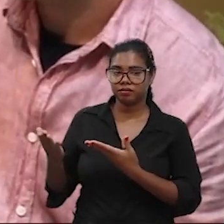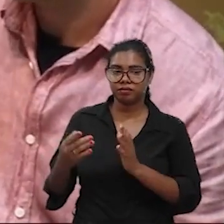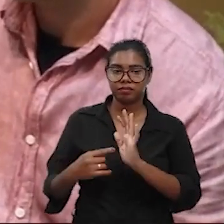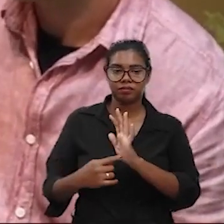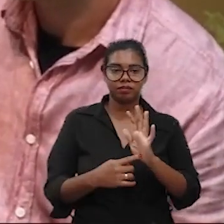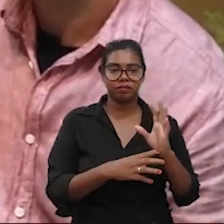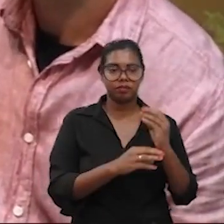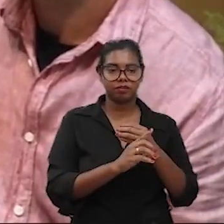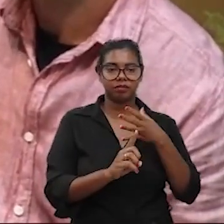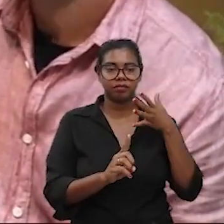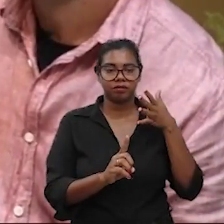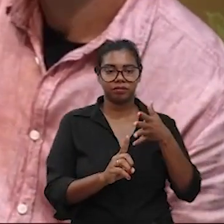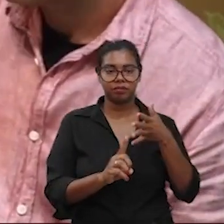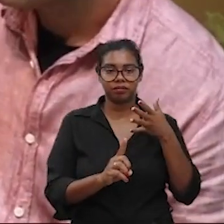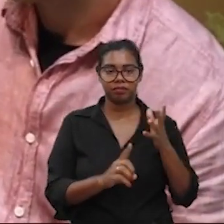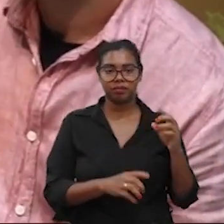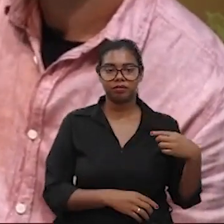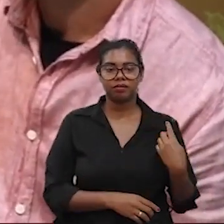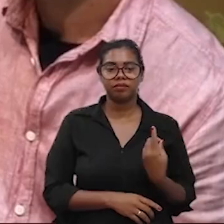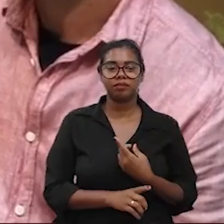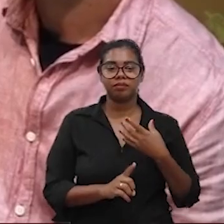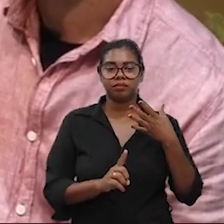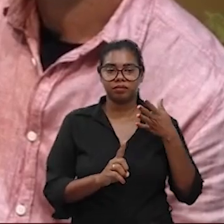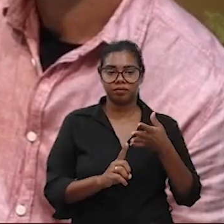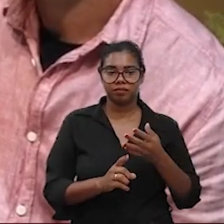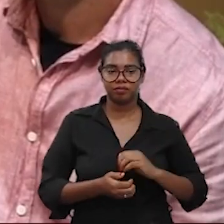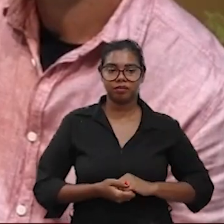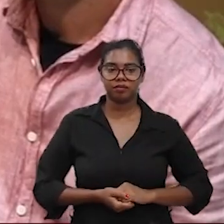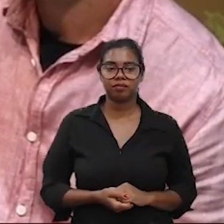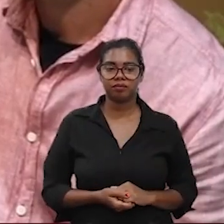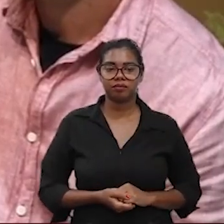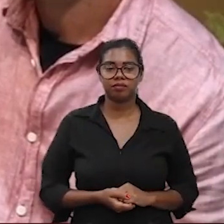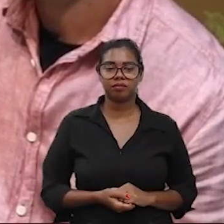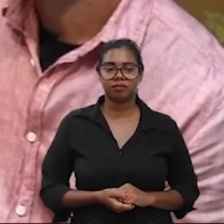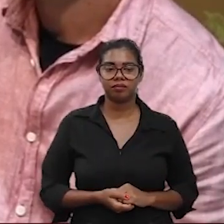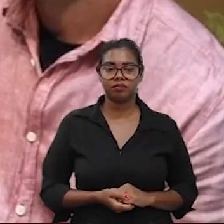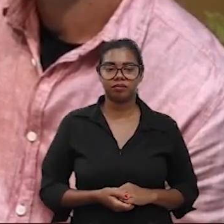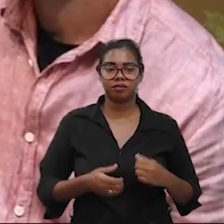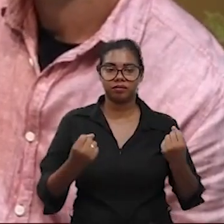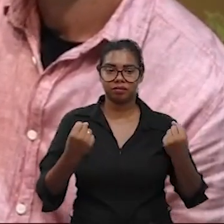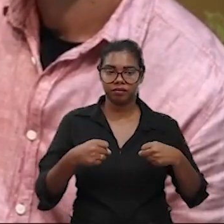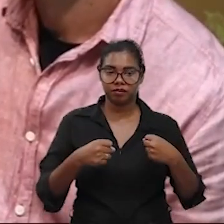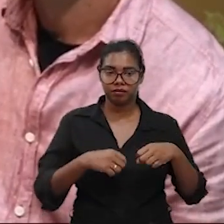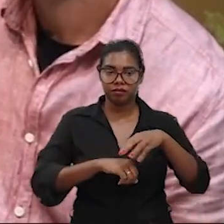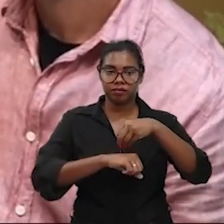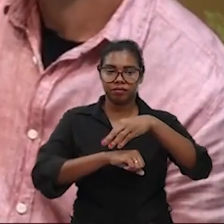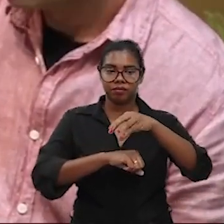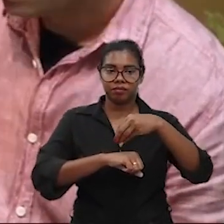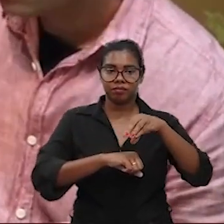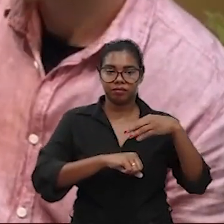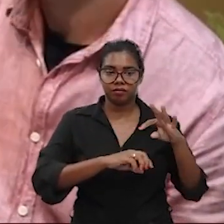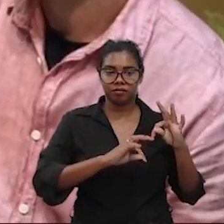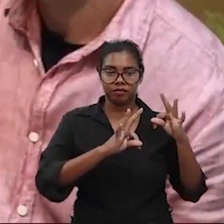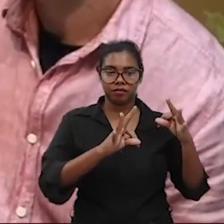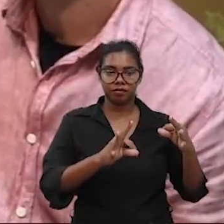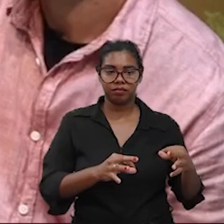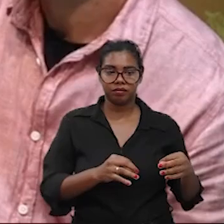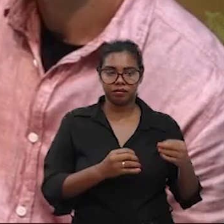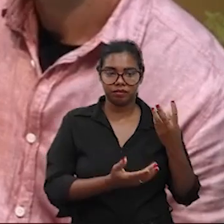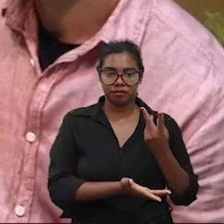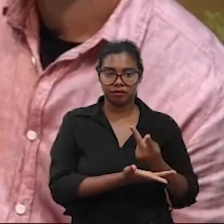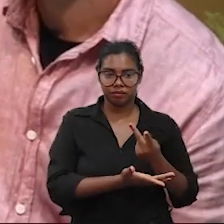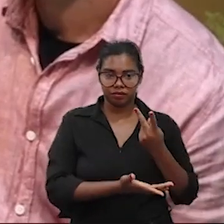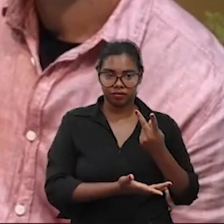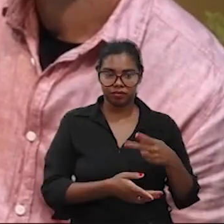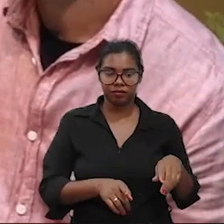digo, nós somos canais, não é? E aí, como um canal, a gente precisa transmitir tudo o que passa por ele, não